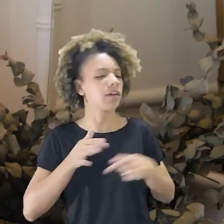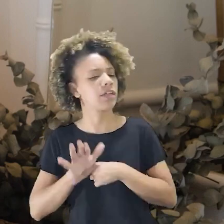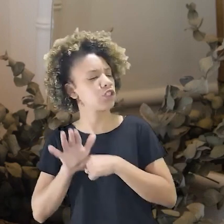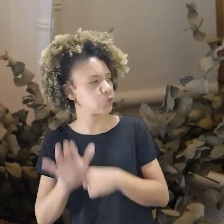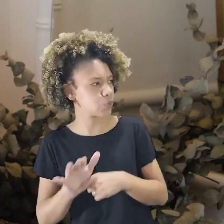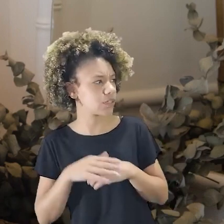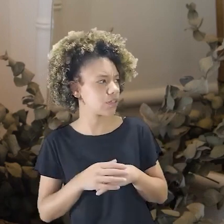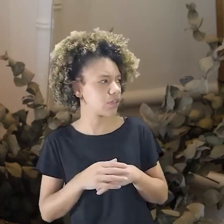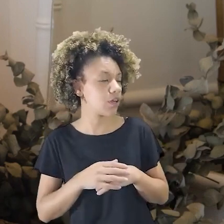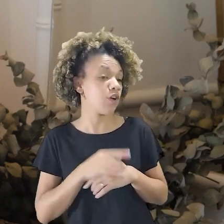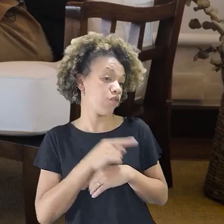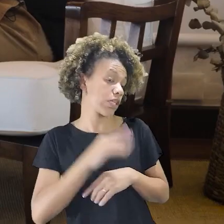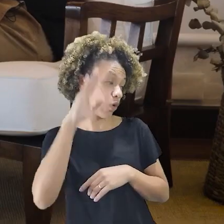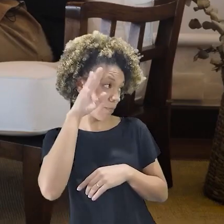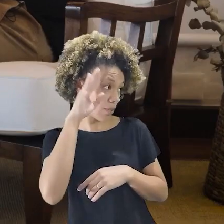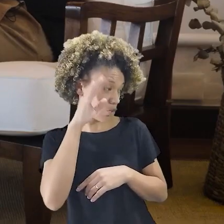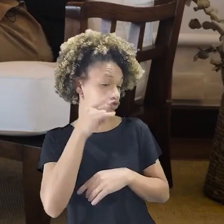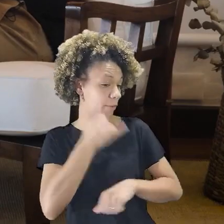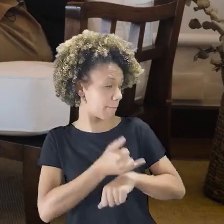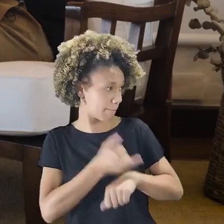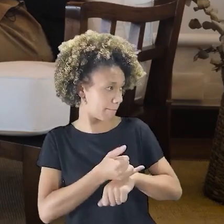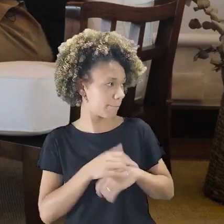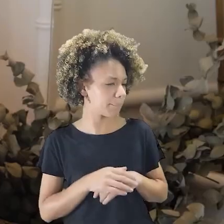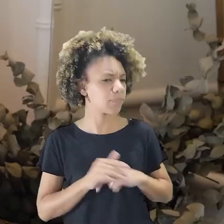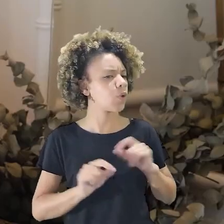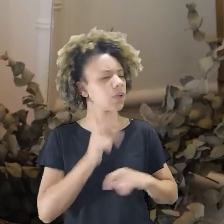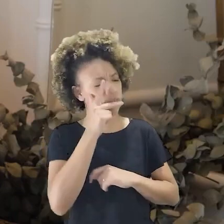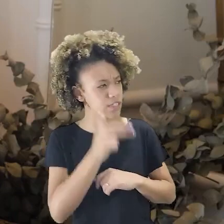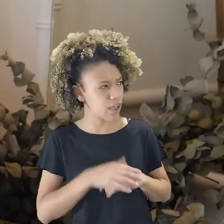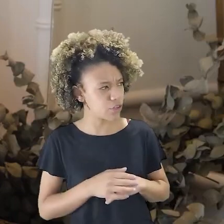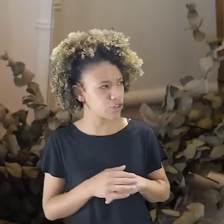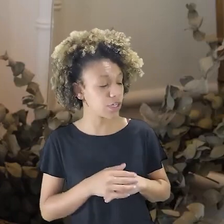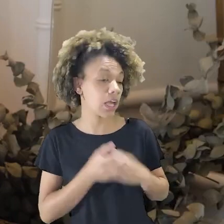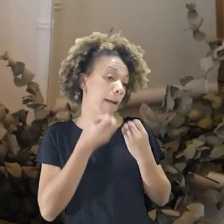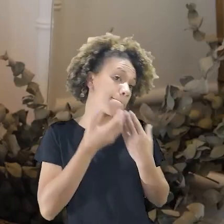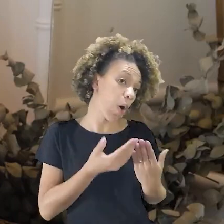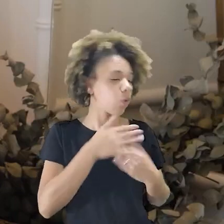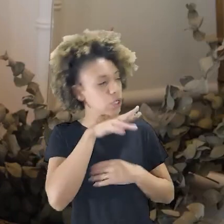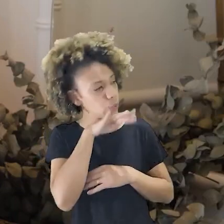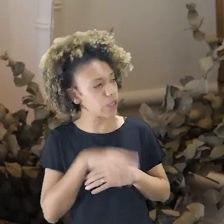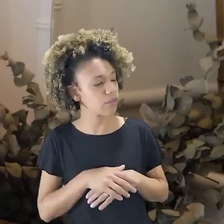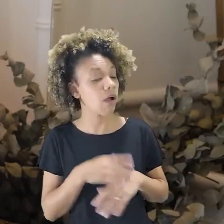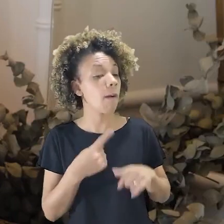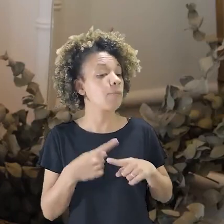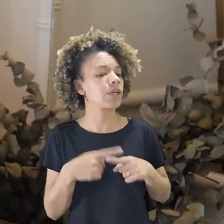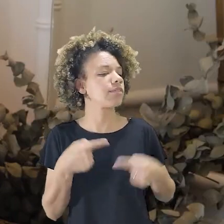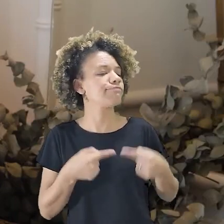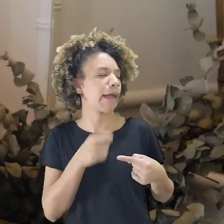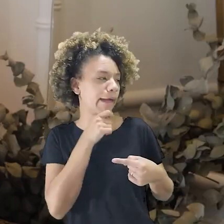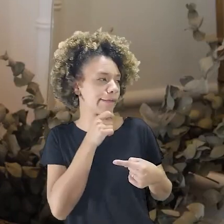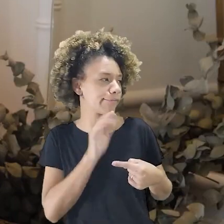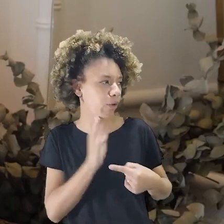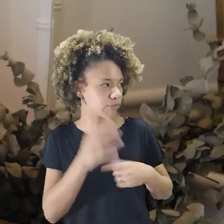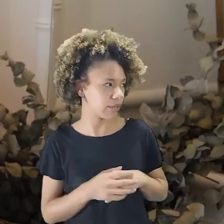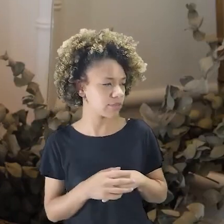isso ajuda. Você como um comandante, um capitão, vamos lá. O que você acha que seria bom e seria ruim? Por que esse debate existe